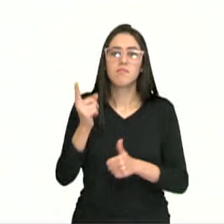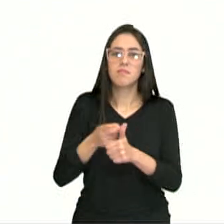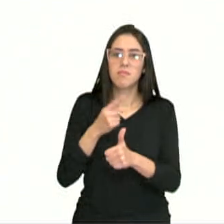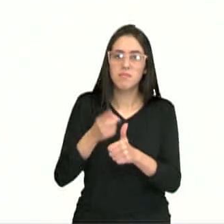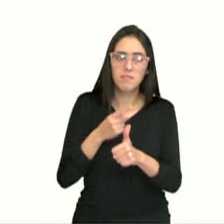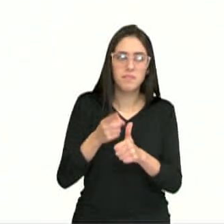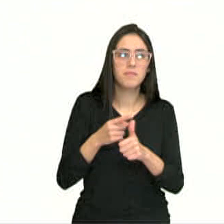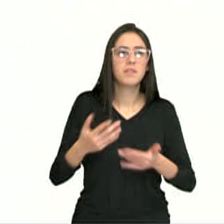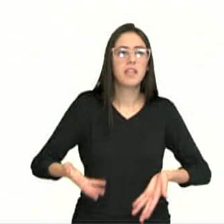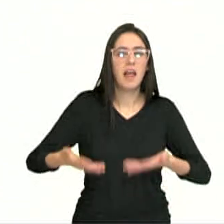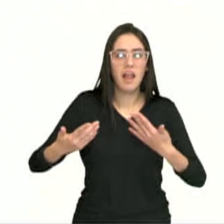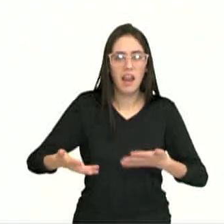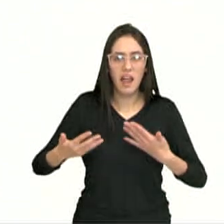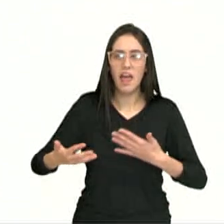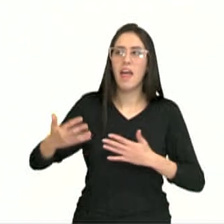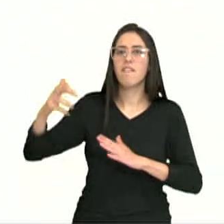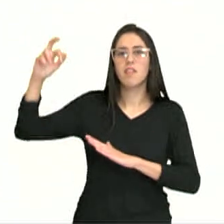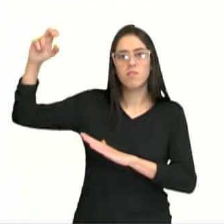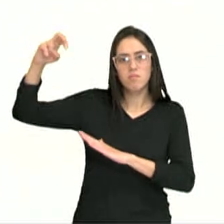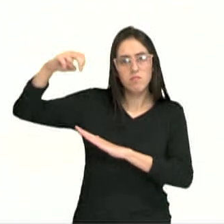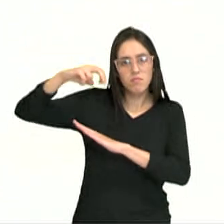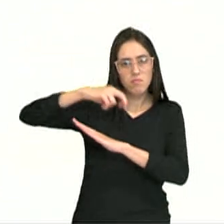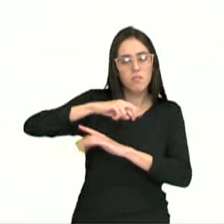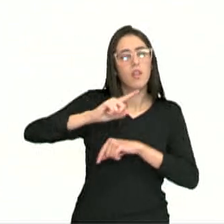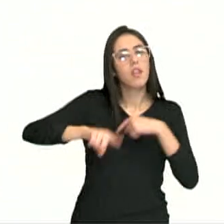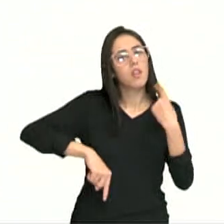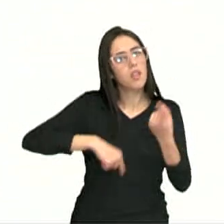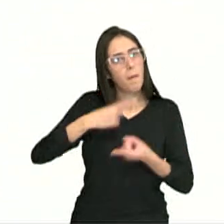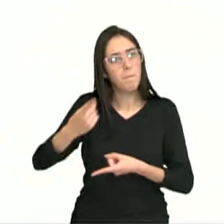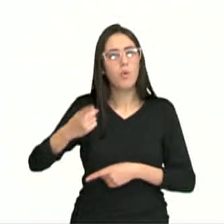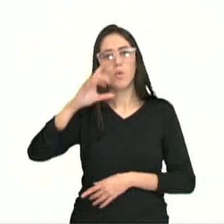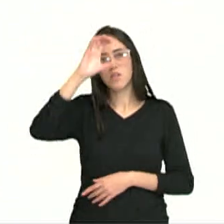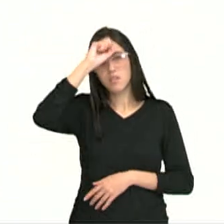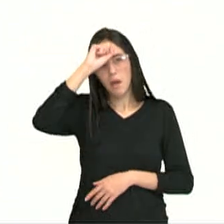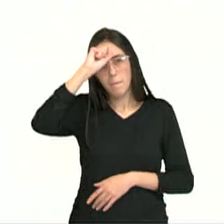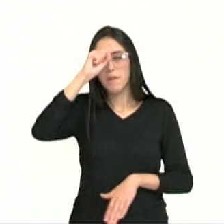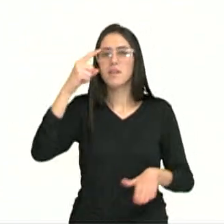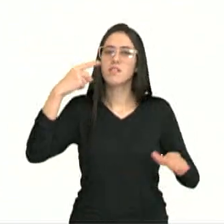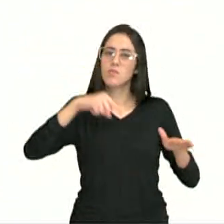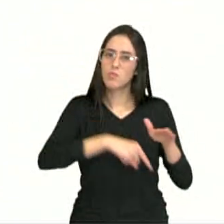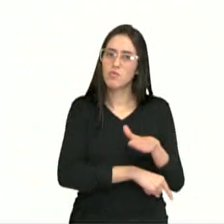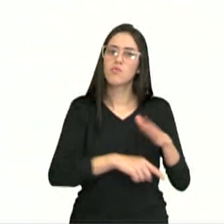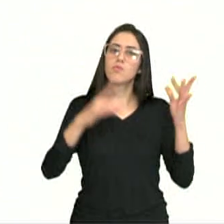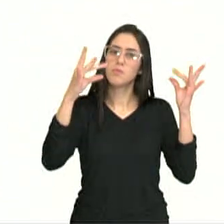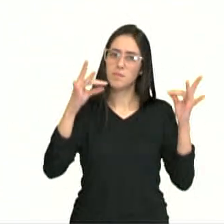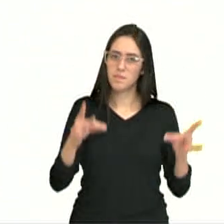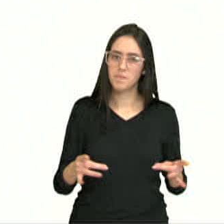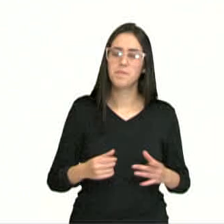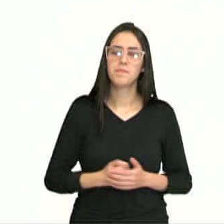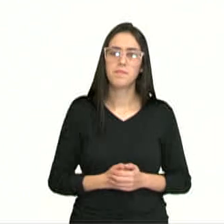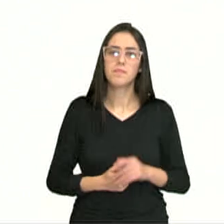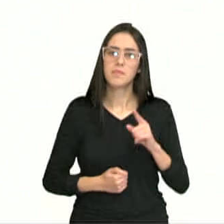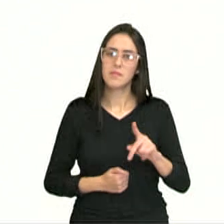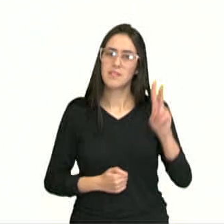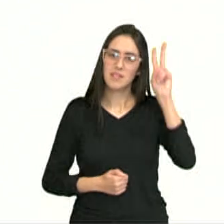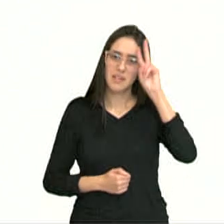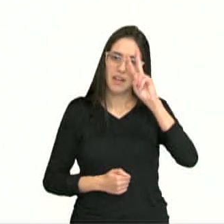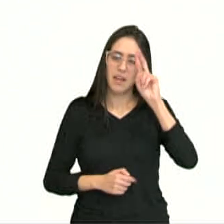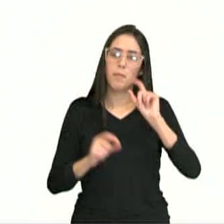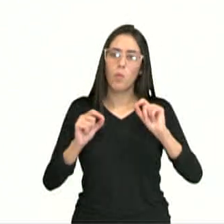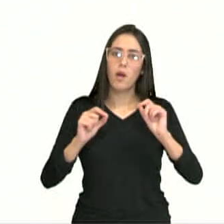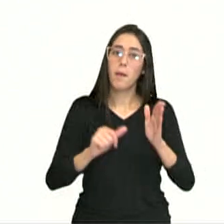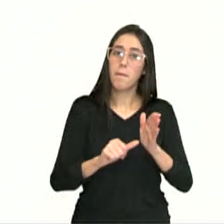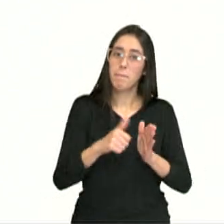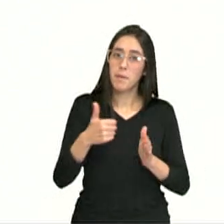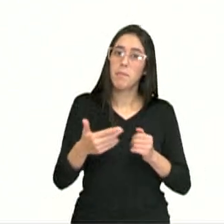leve ali, para depois eu aprender as técnicas mais avançadas. Lembrando também que o básico do básico